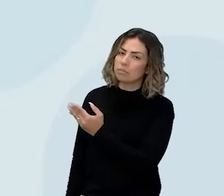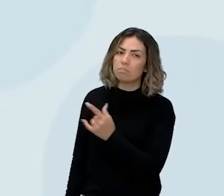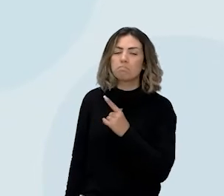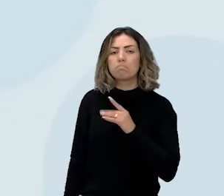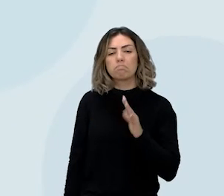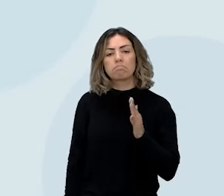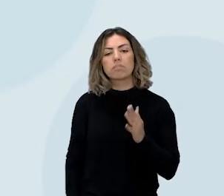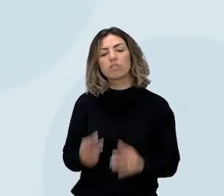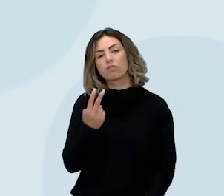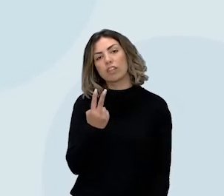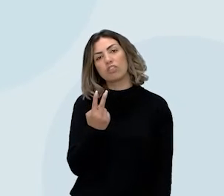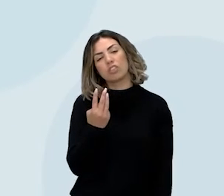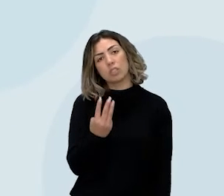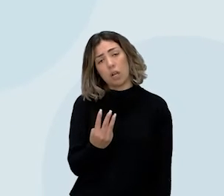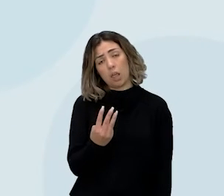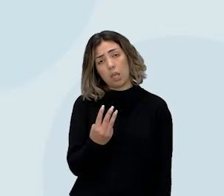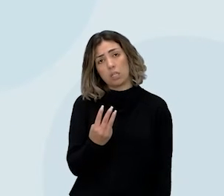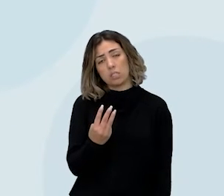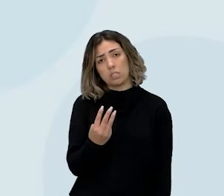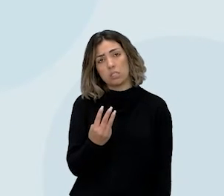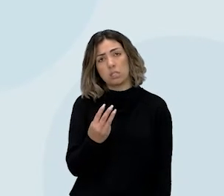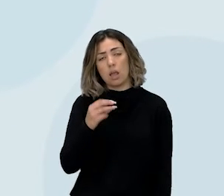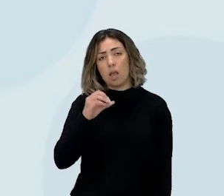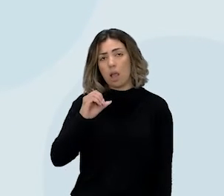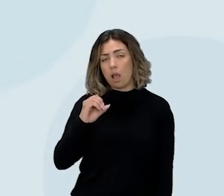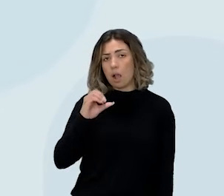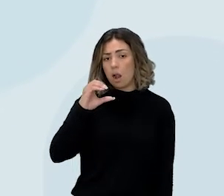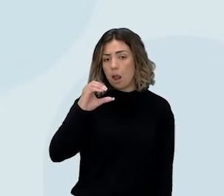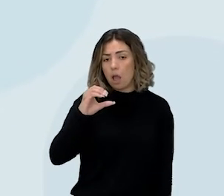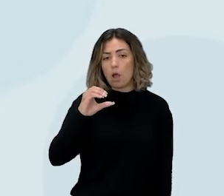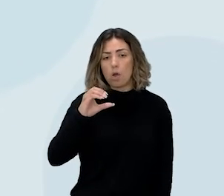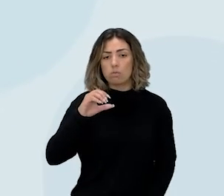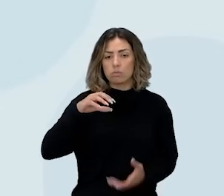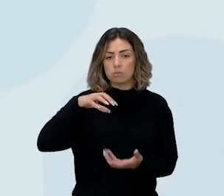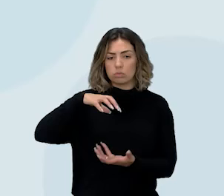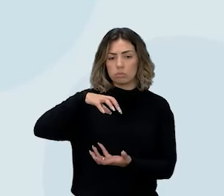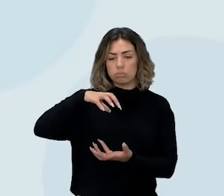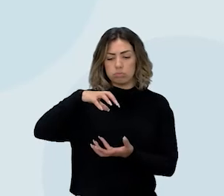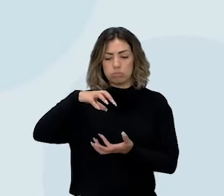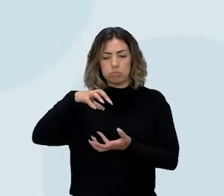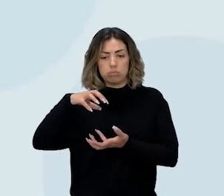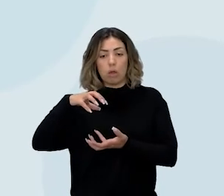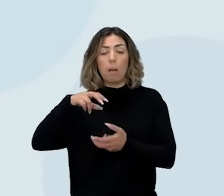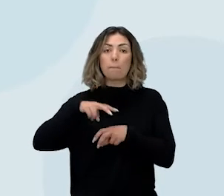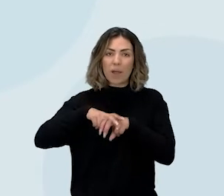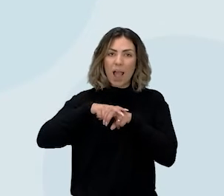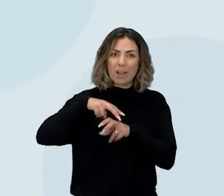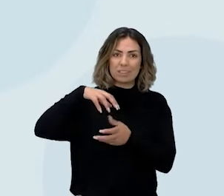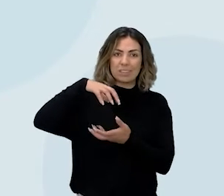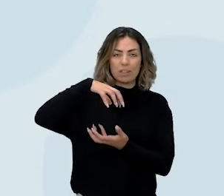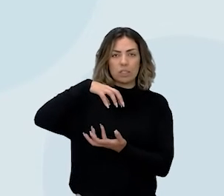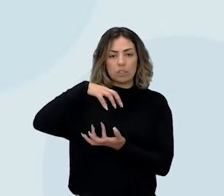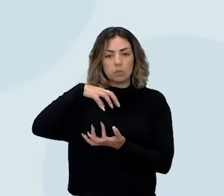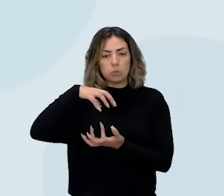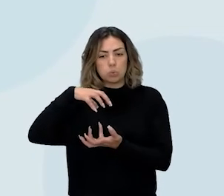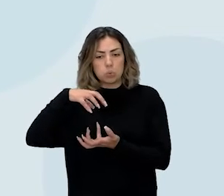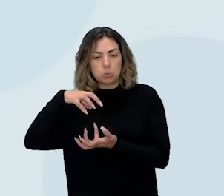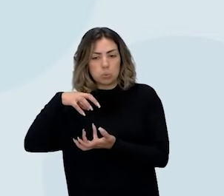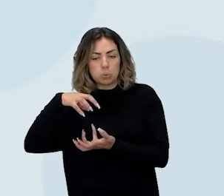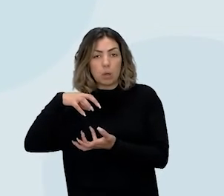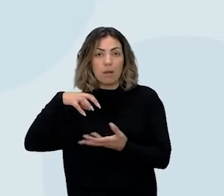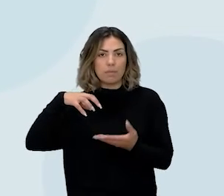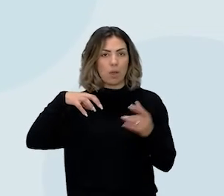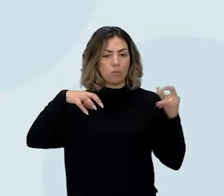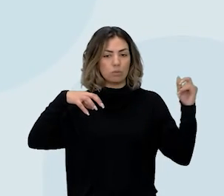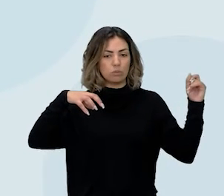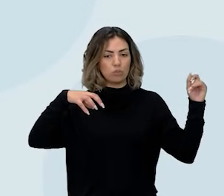de 23 graus aí e 30 minutos. Então, por causa desta inclinação, os raios luminosos